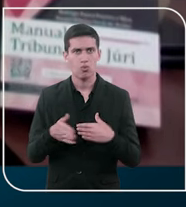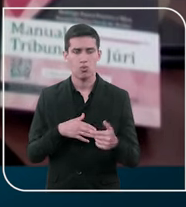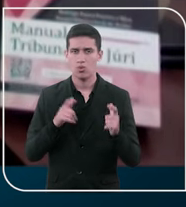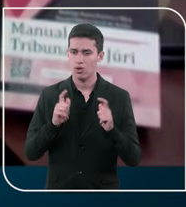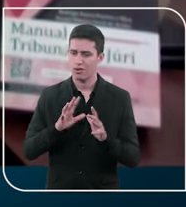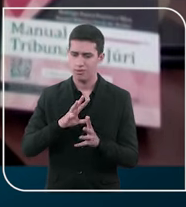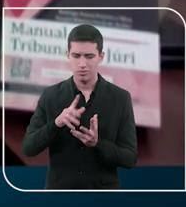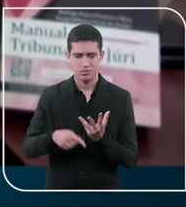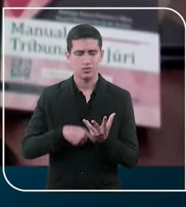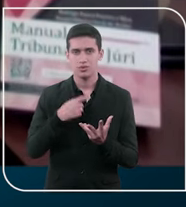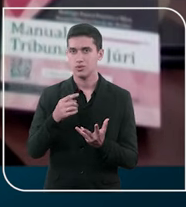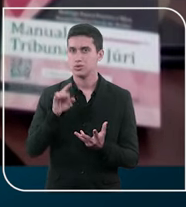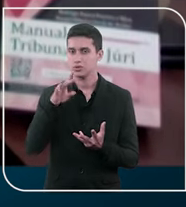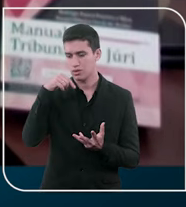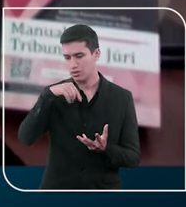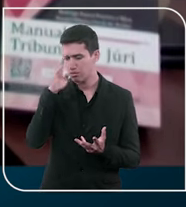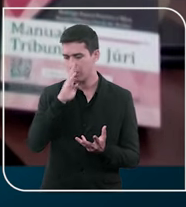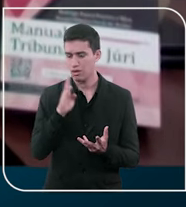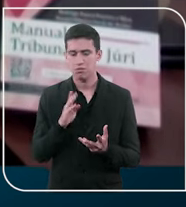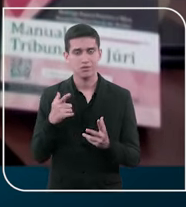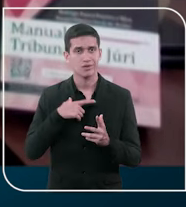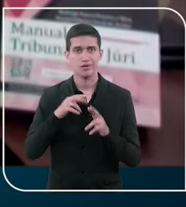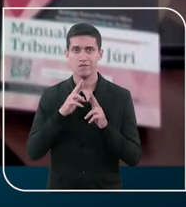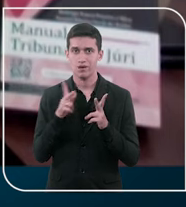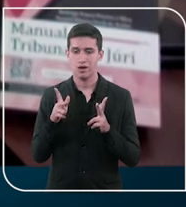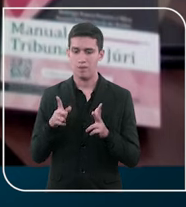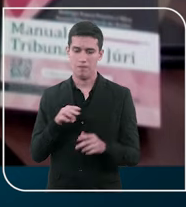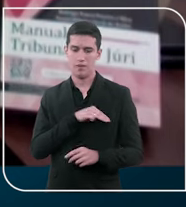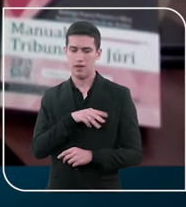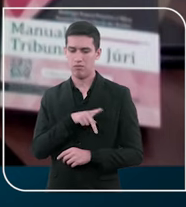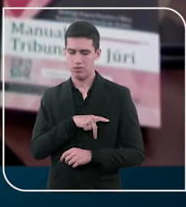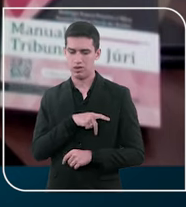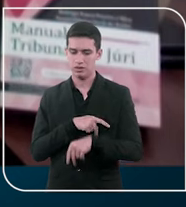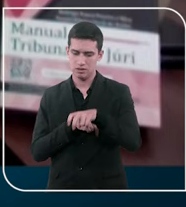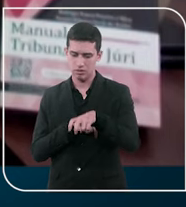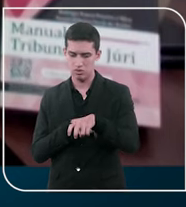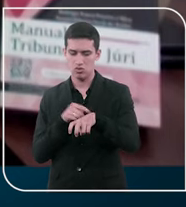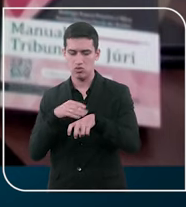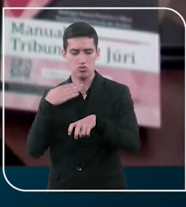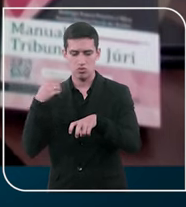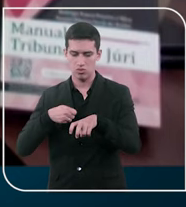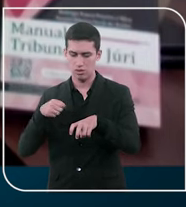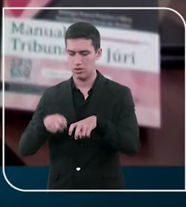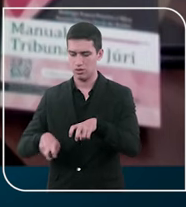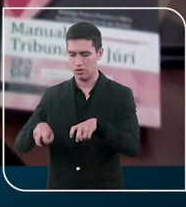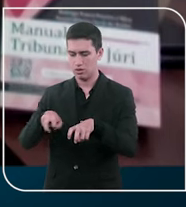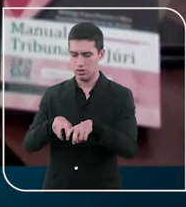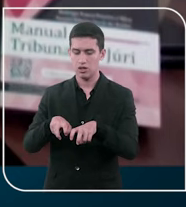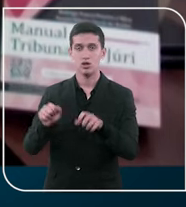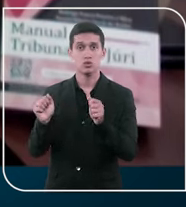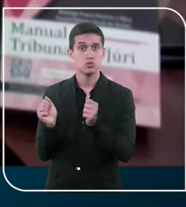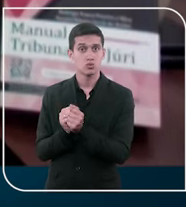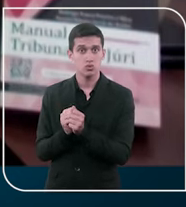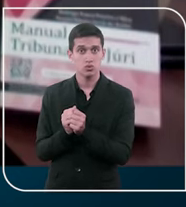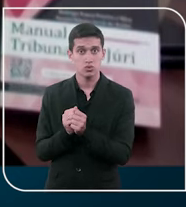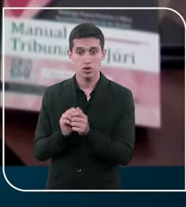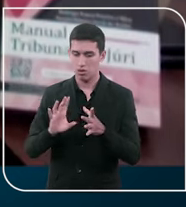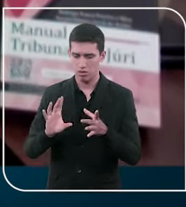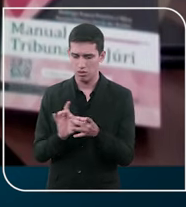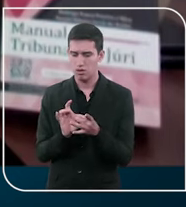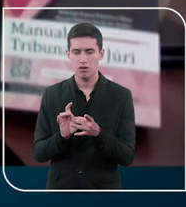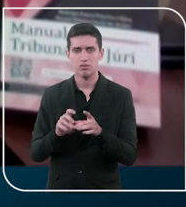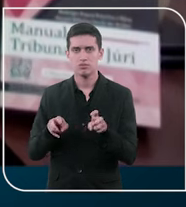em qualquer lugar do mundo, e só no Brasil você tem o Ministério Público sentado ali à direita do